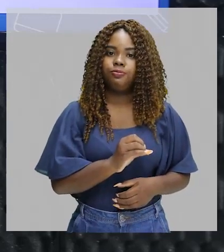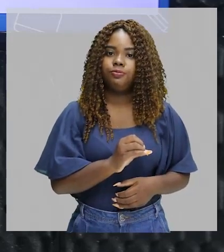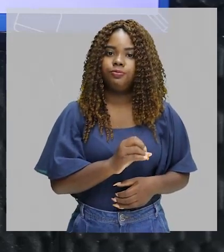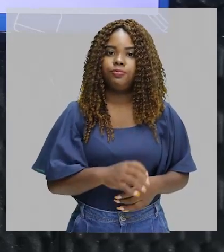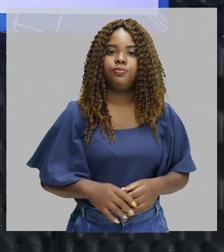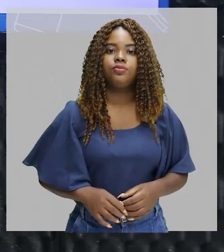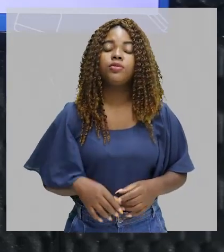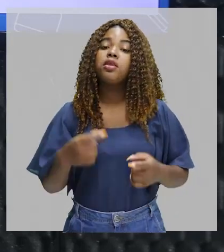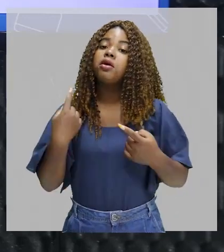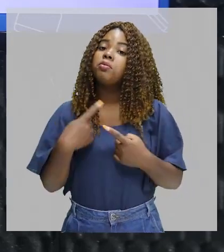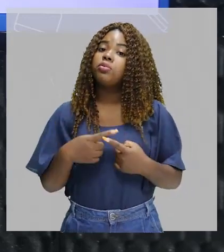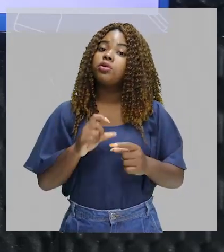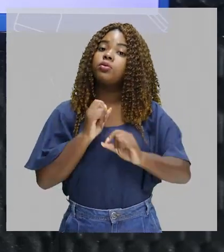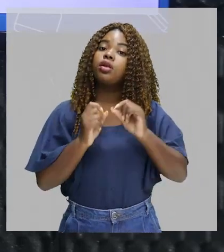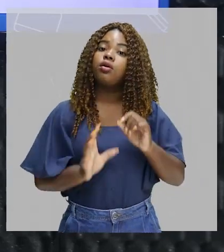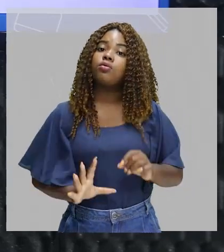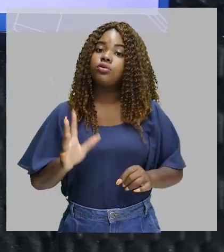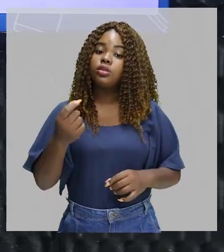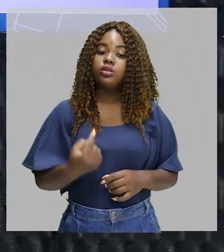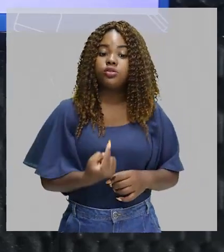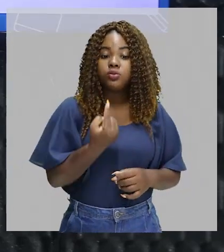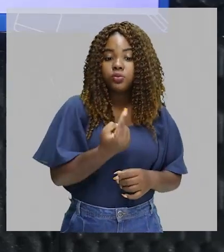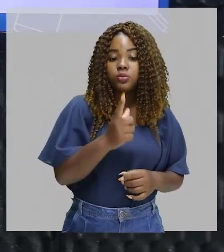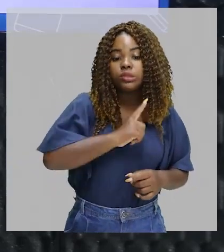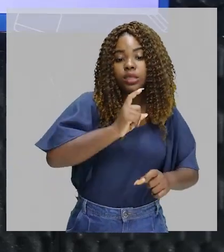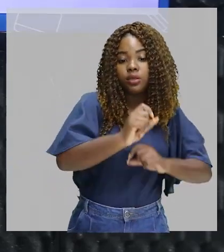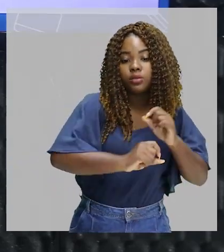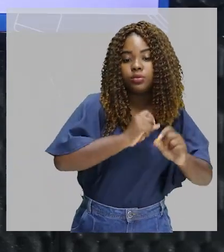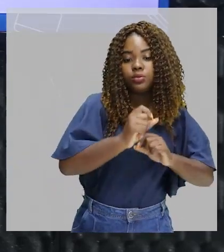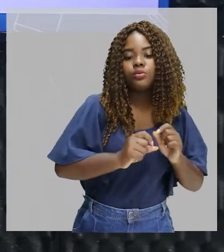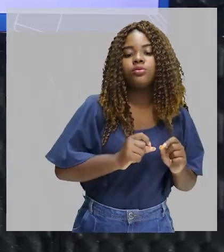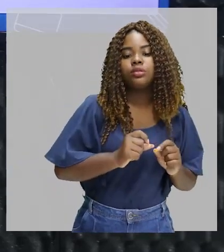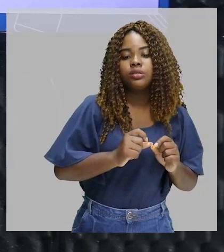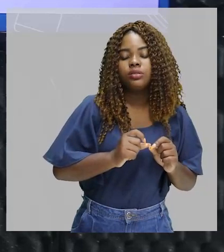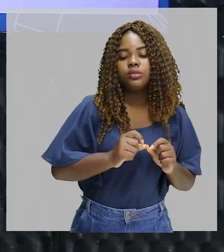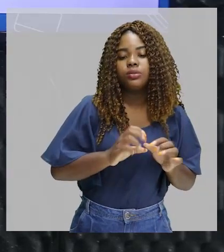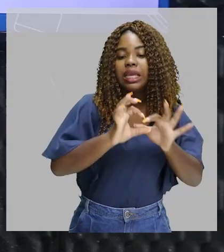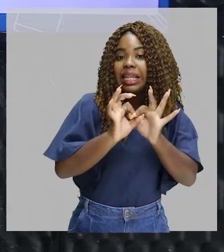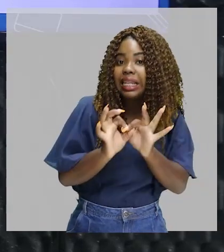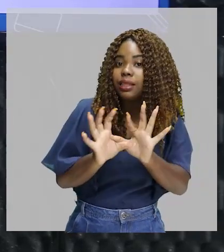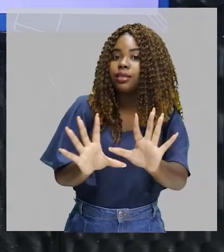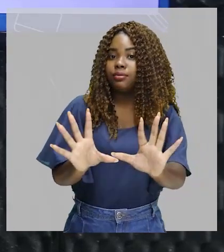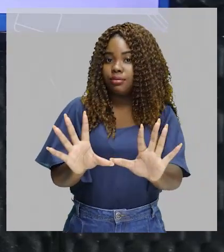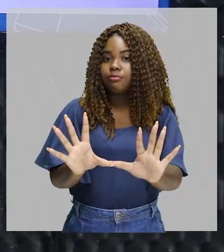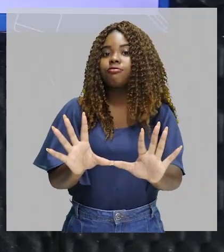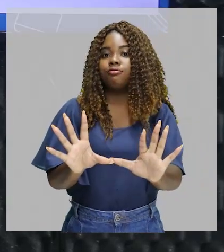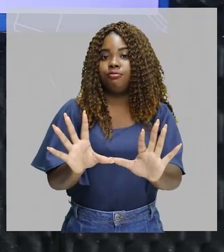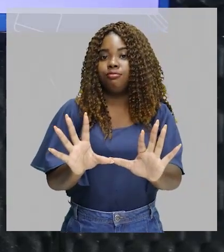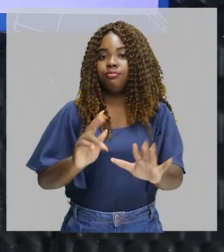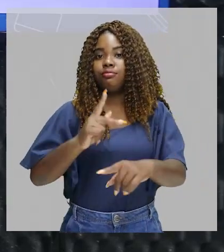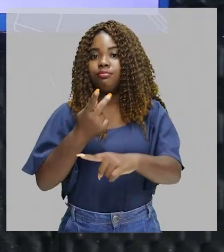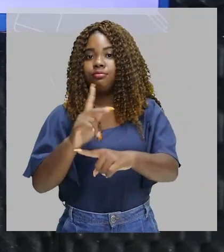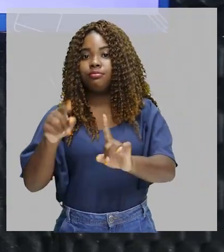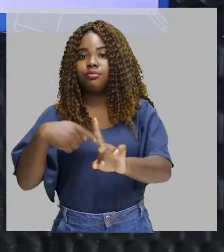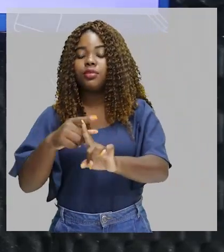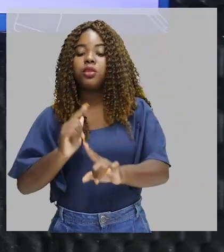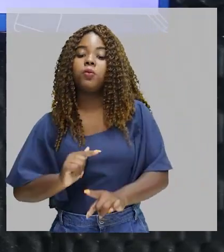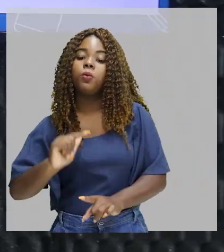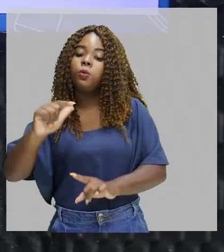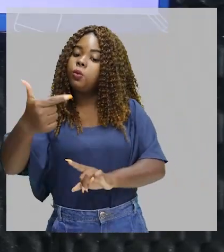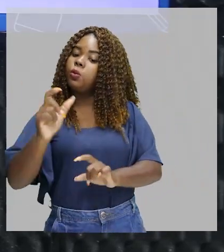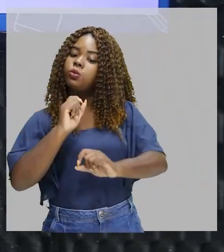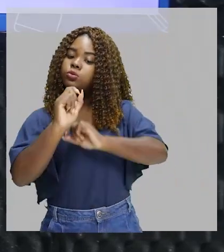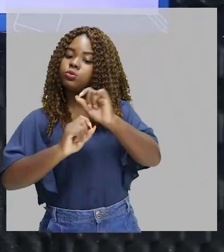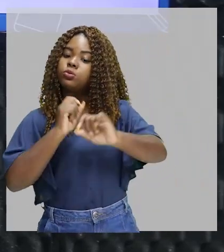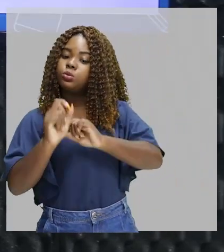certo? Porque é o seguinte, um vai ter a tendência de estar cedendo o H+, e o outro tem